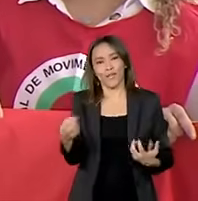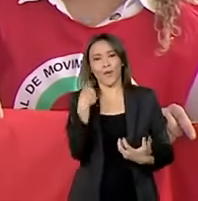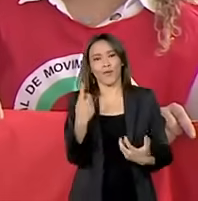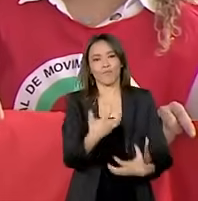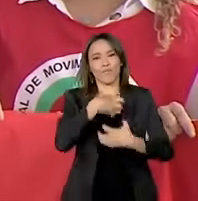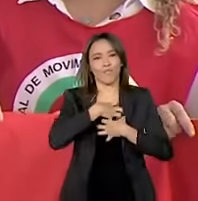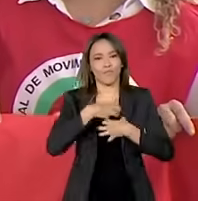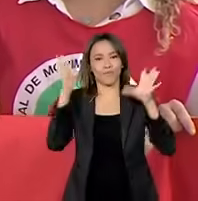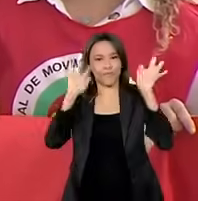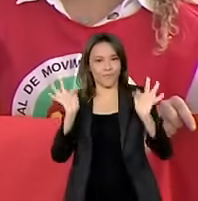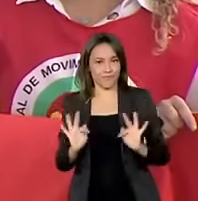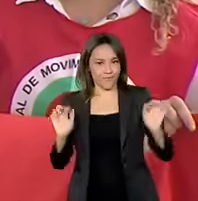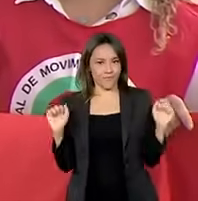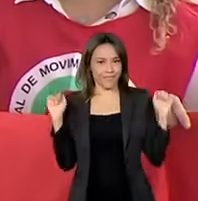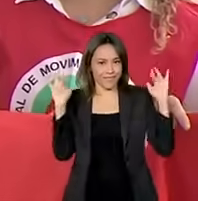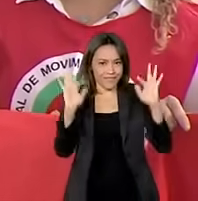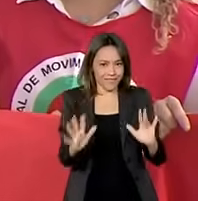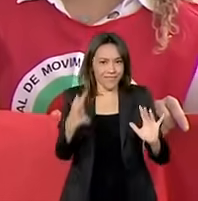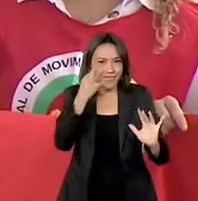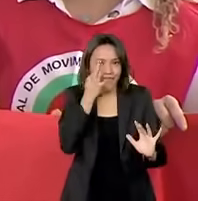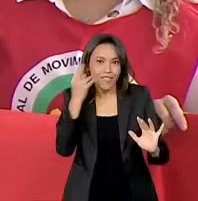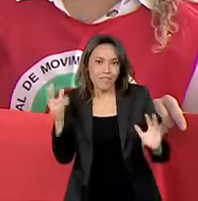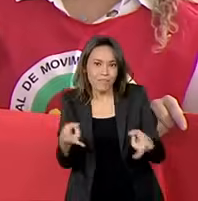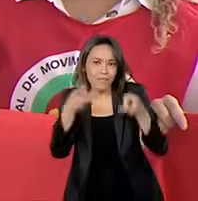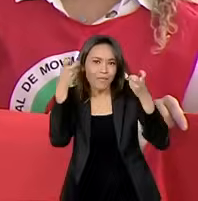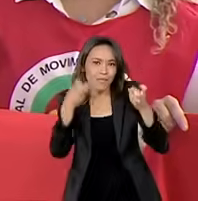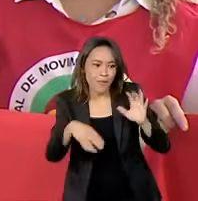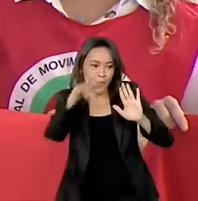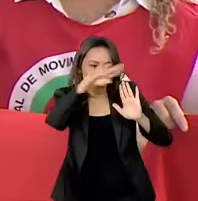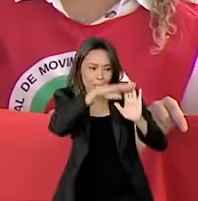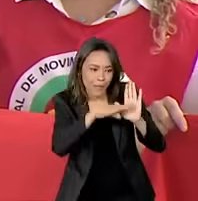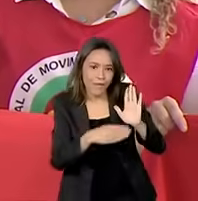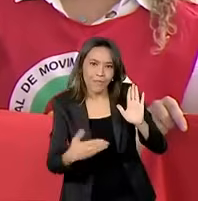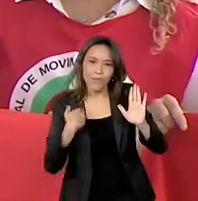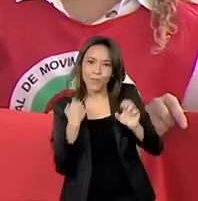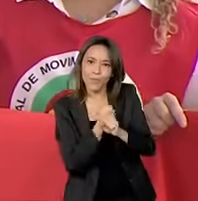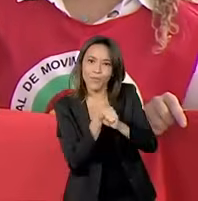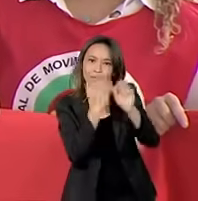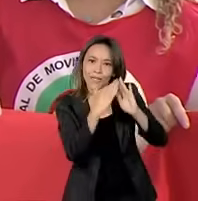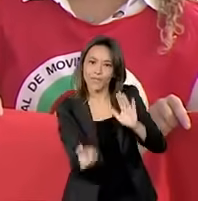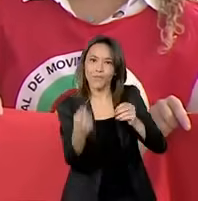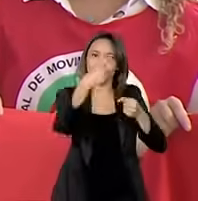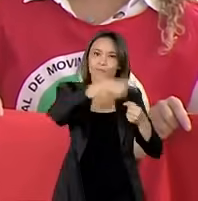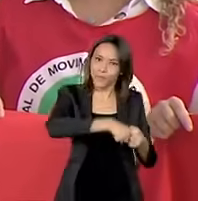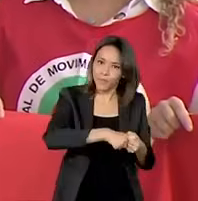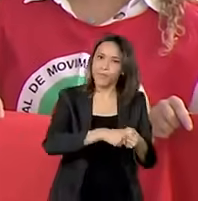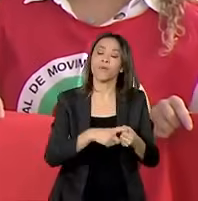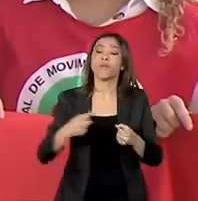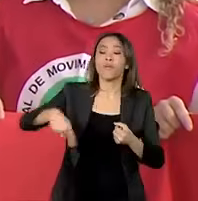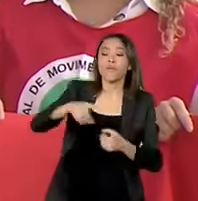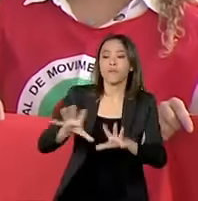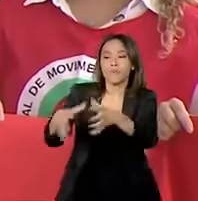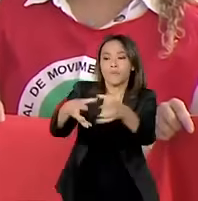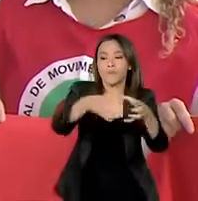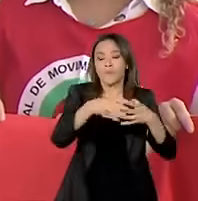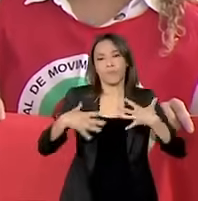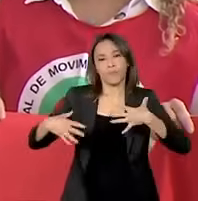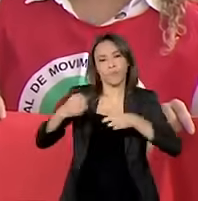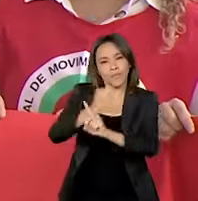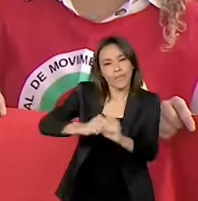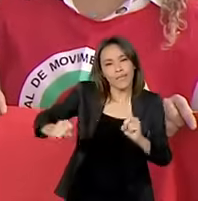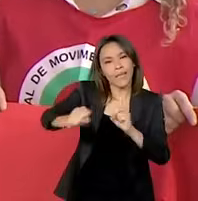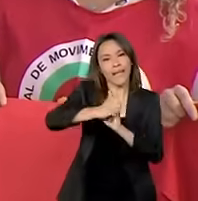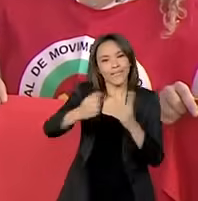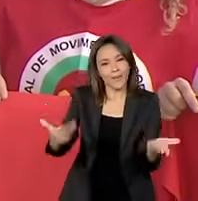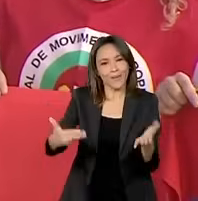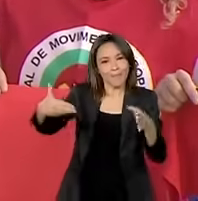felizes em estar aqui, por ver o programa retomado, por ver os movimentos sociais participando da reconstrução do novo Minha